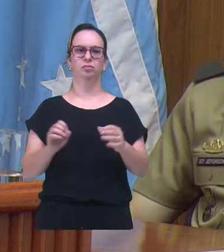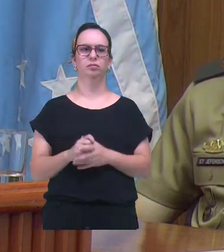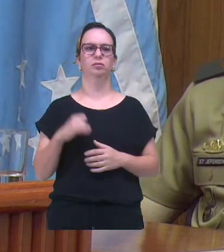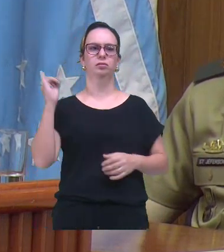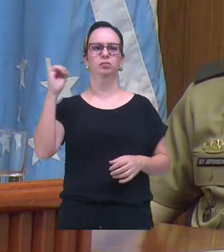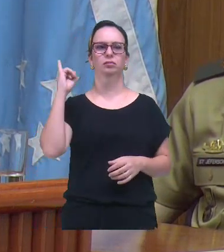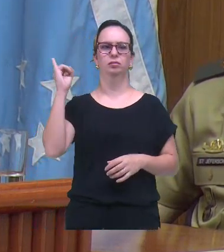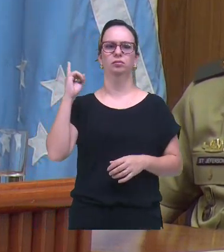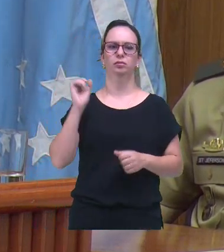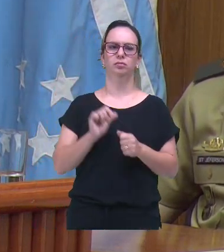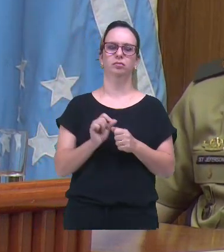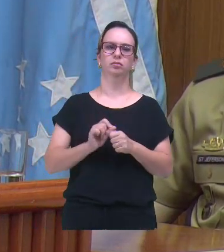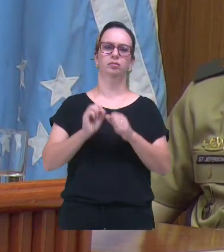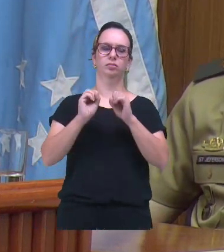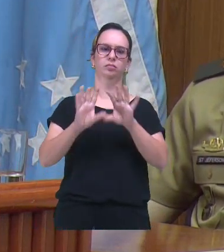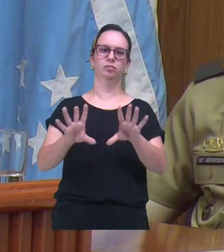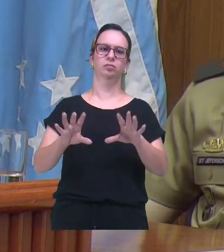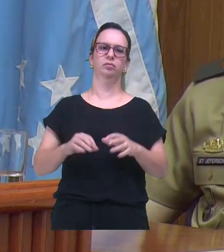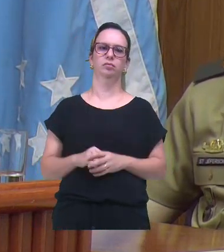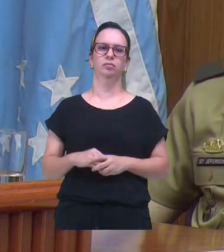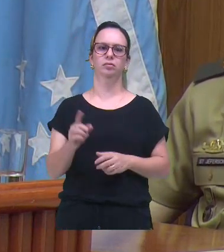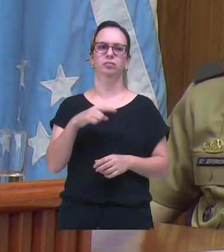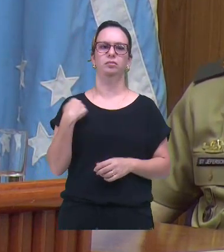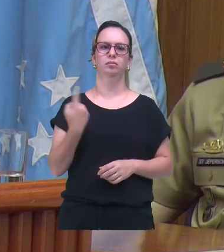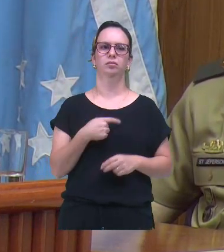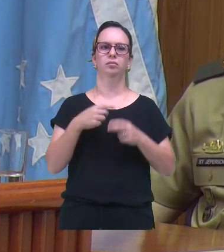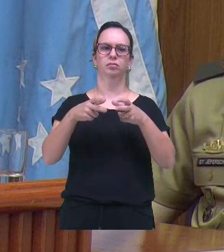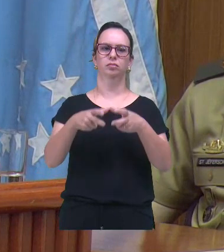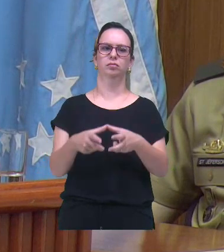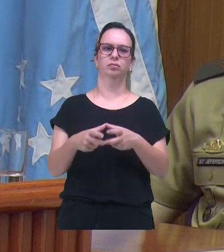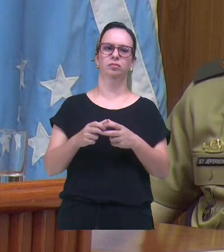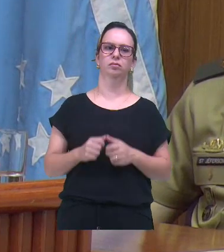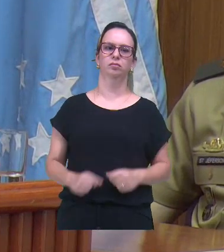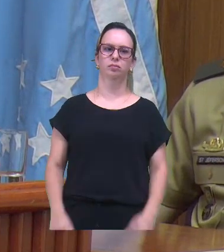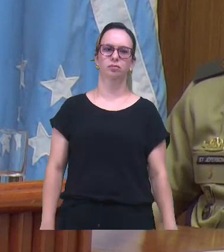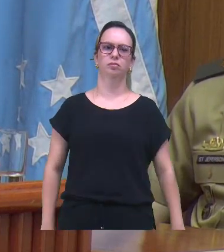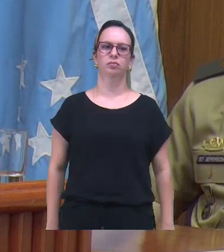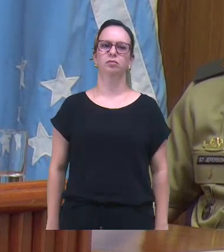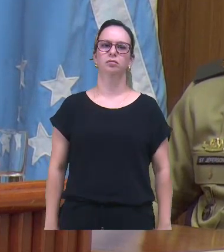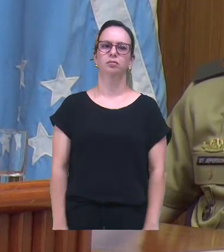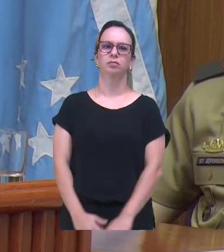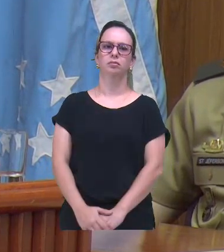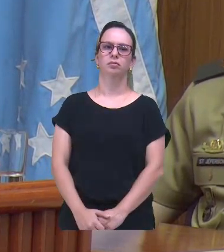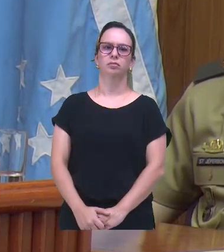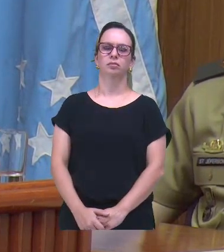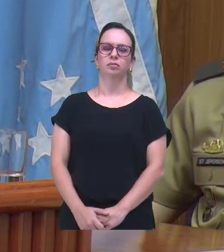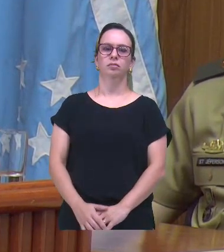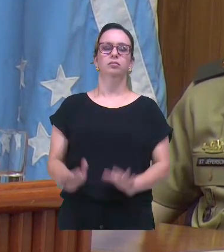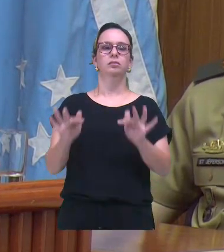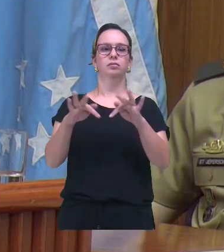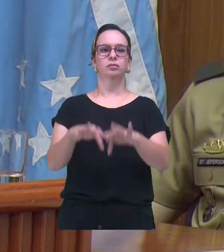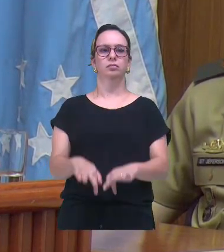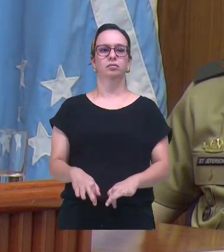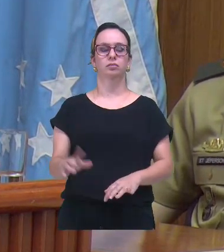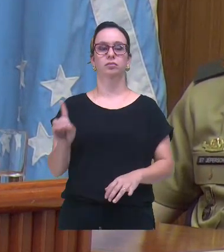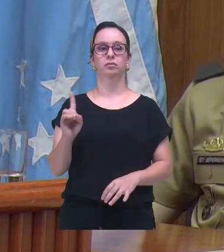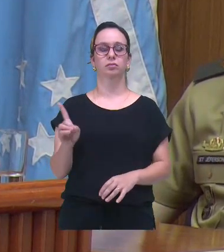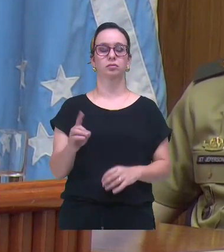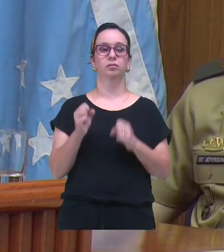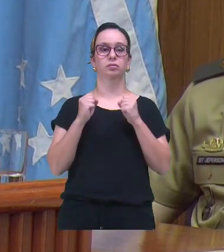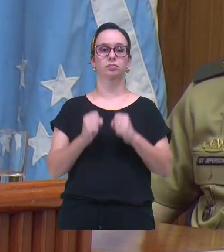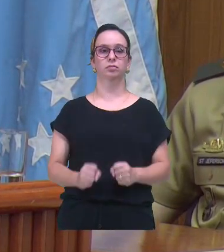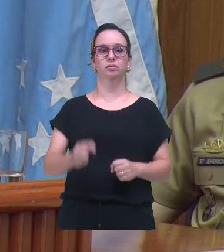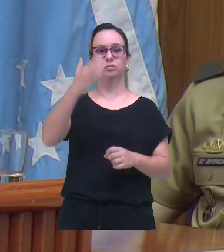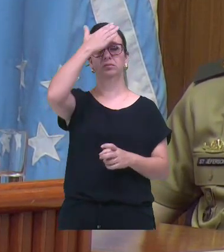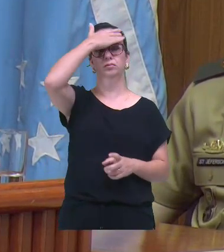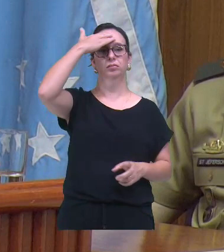essa comenda na nossa Câmara. Por fim, não posso deixar de agradecer, em nome da